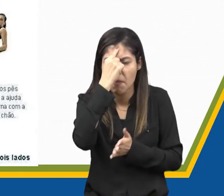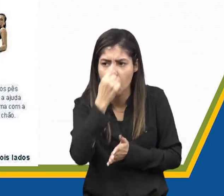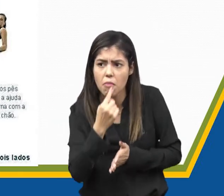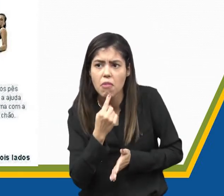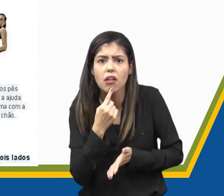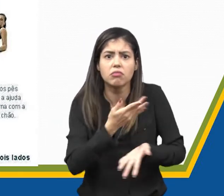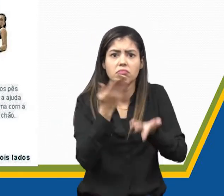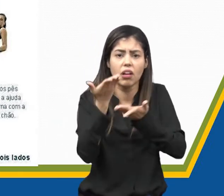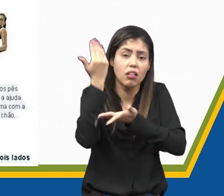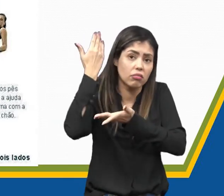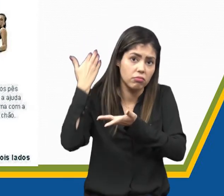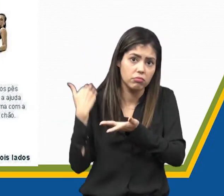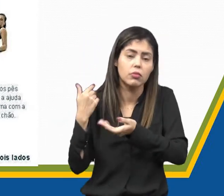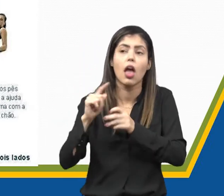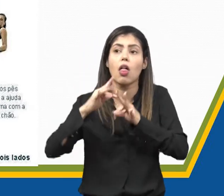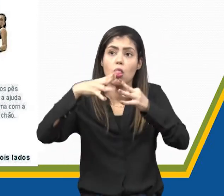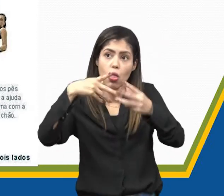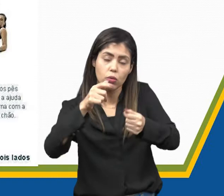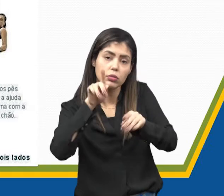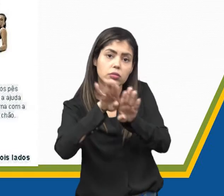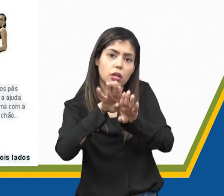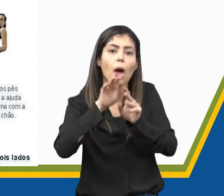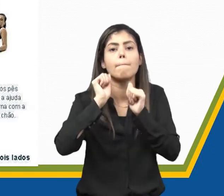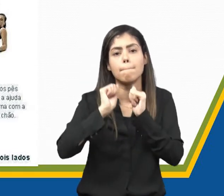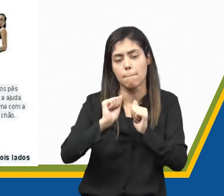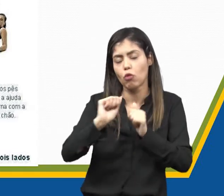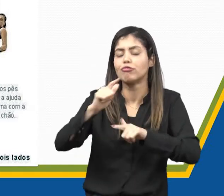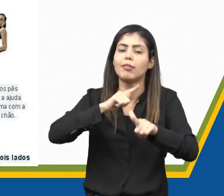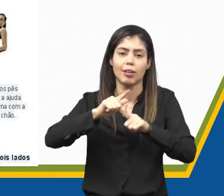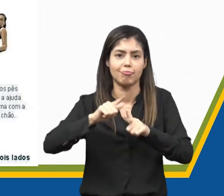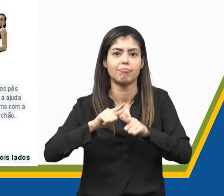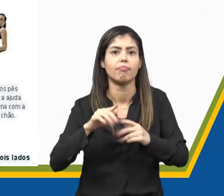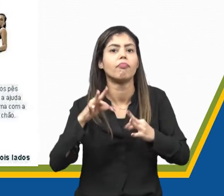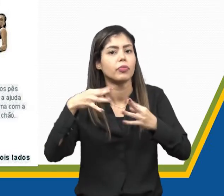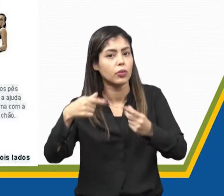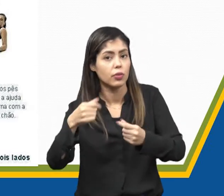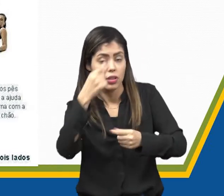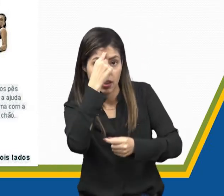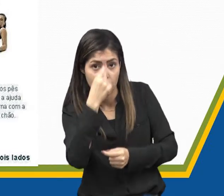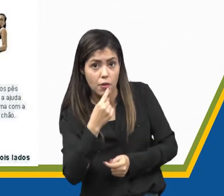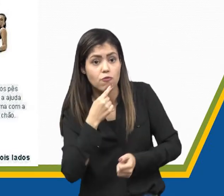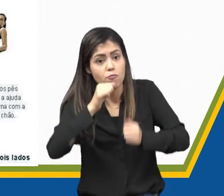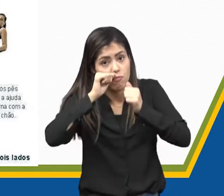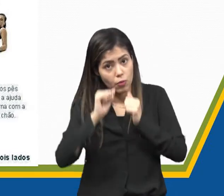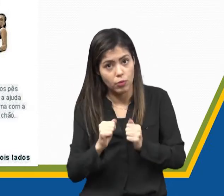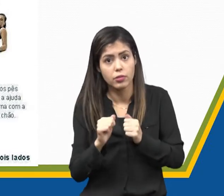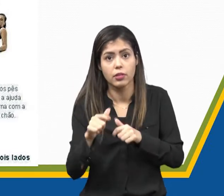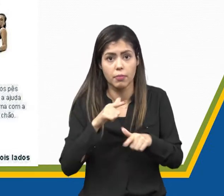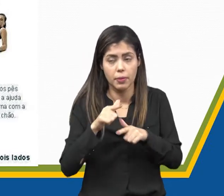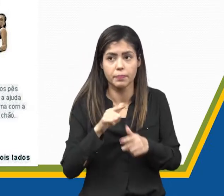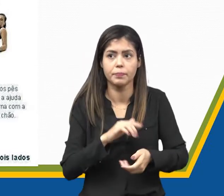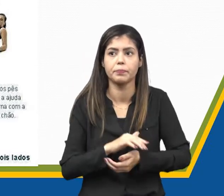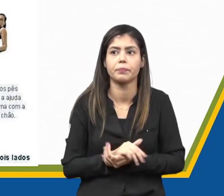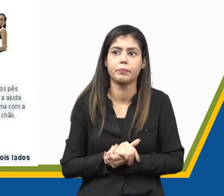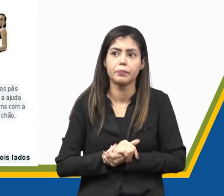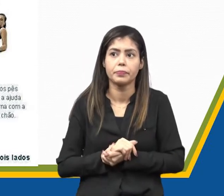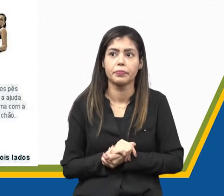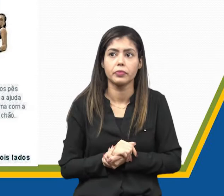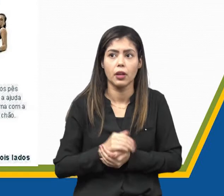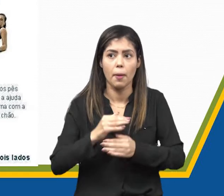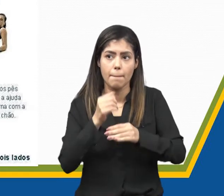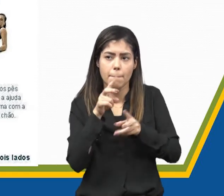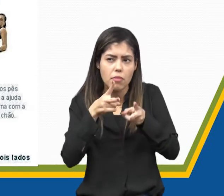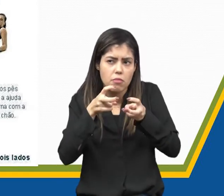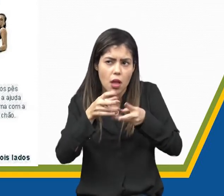imagem anterior. Todos esses você pode trabalhar. Todas essas figuras você pode trabalhar. E aí você percebe ali embaixo,